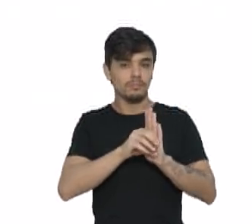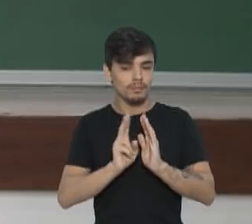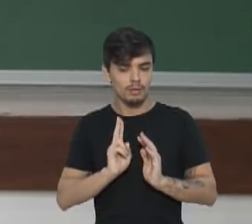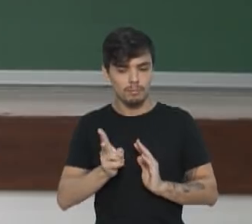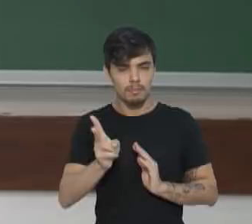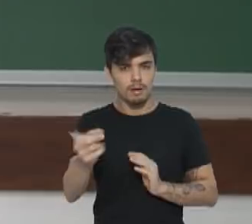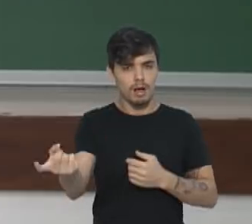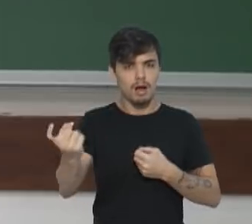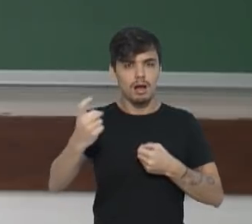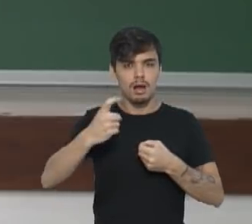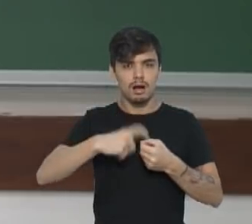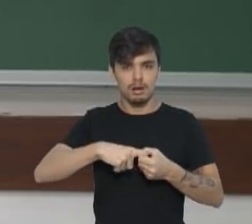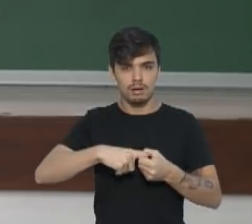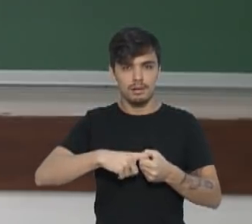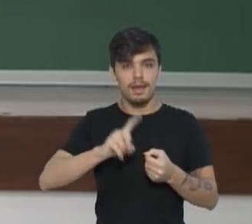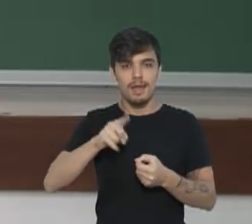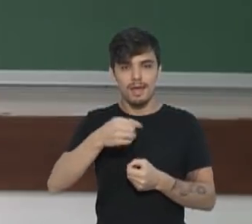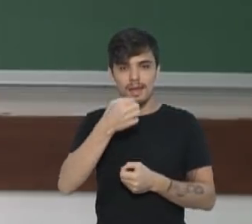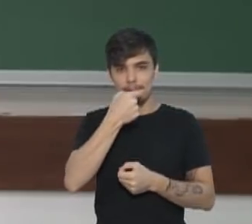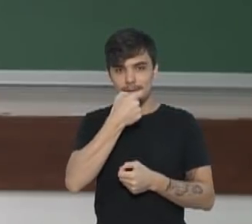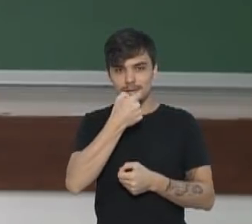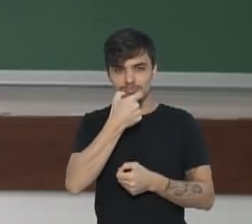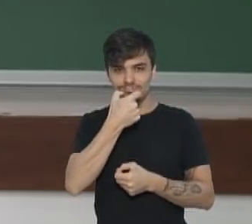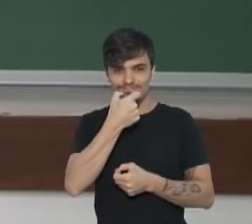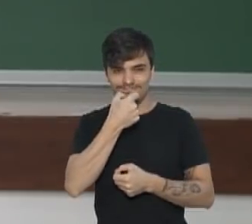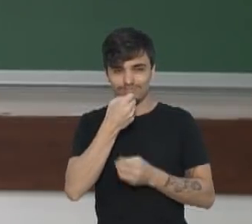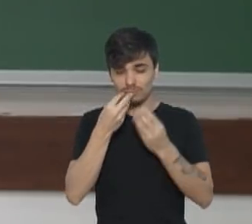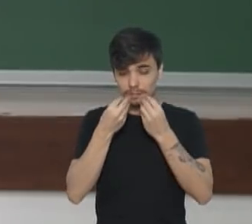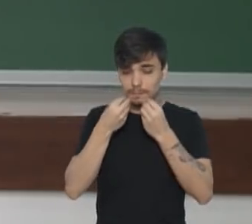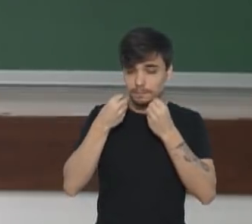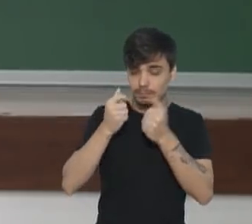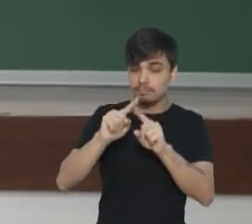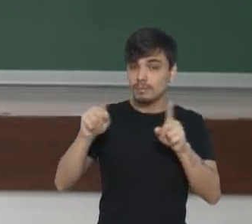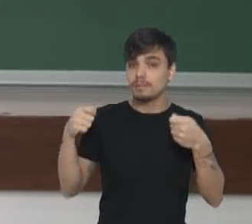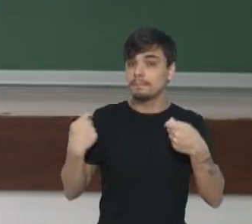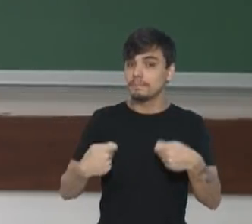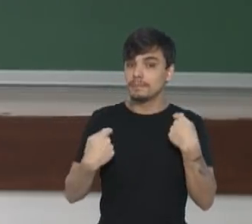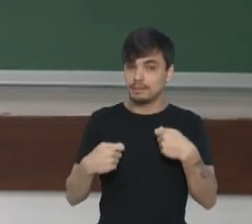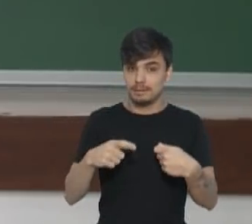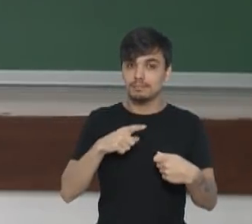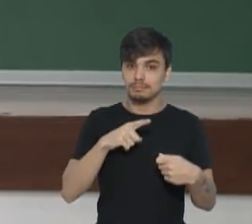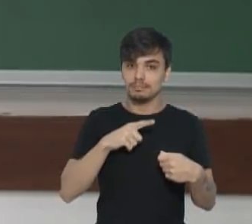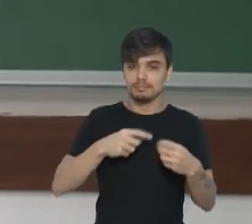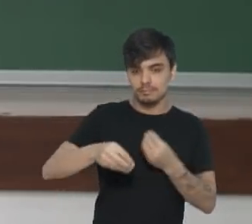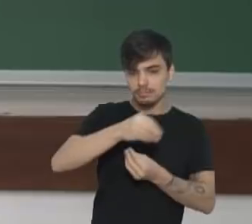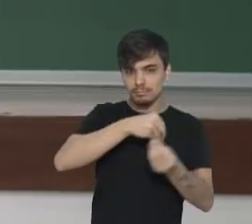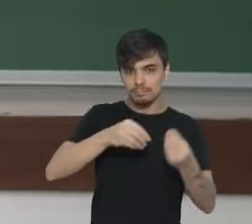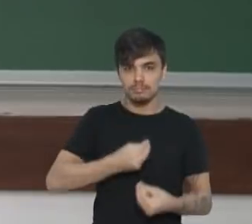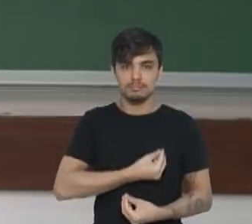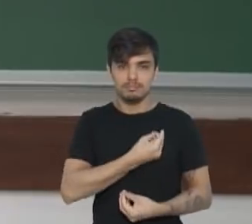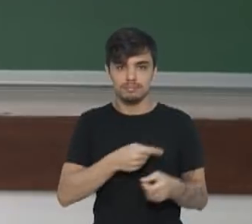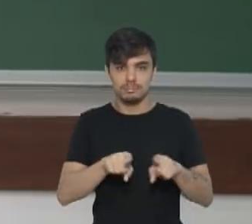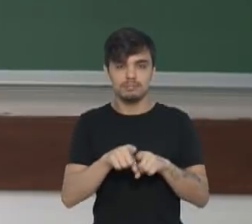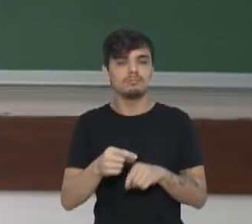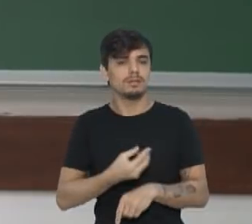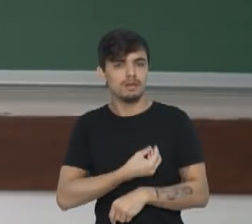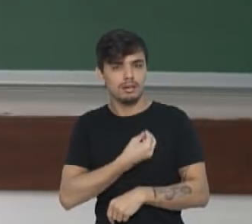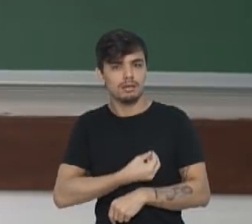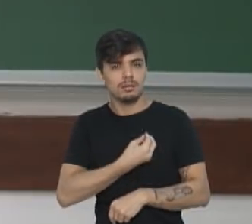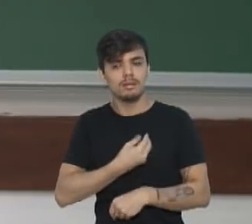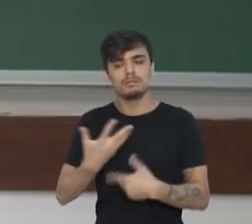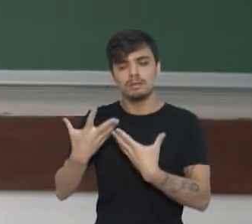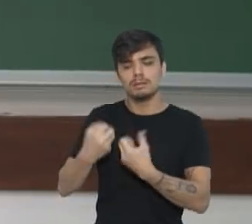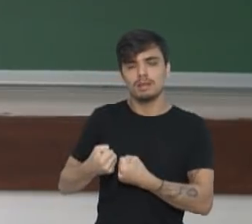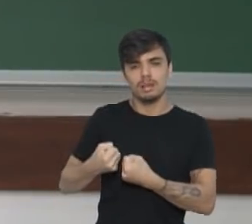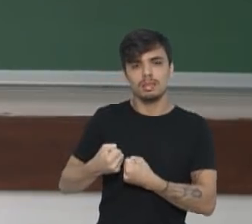o remédio amargo, mas necessário, né, para estar comprometido com essa vida e com essa existência, de você aceitar